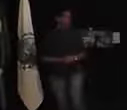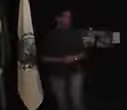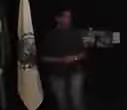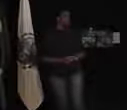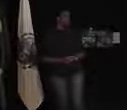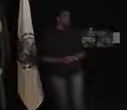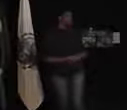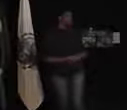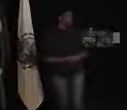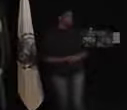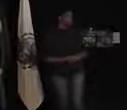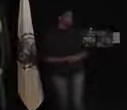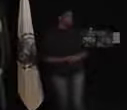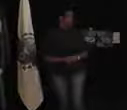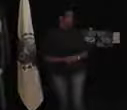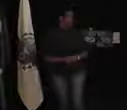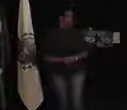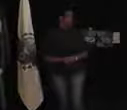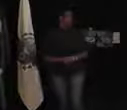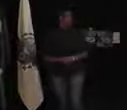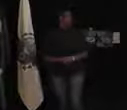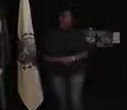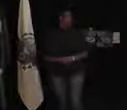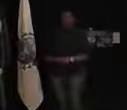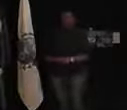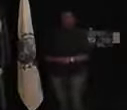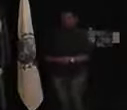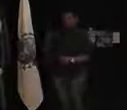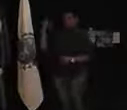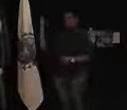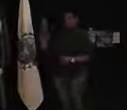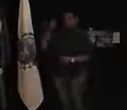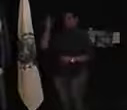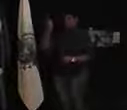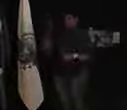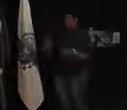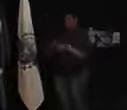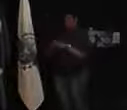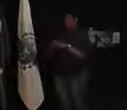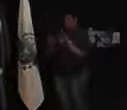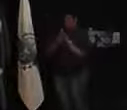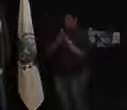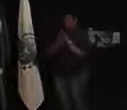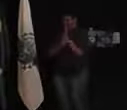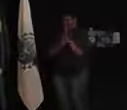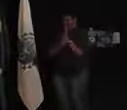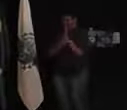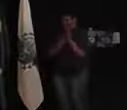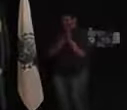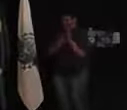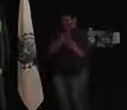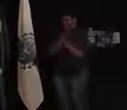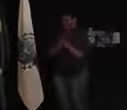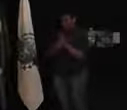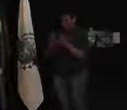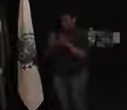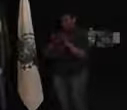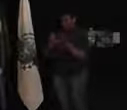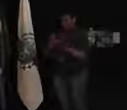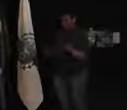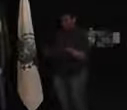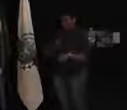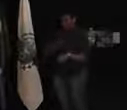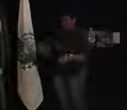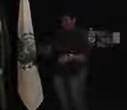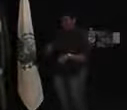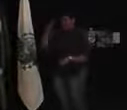Regras claras e explícitas. E essa é interessante porque isso vale para qualquer aluno. Muitas vezes o professor